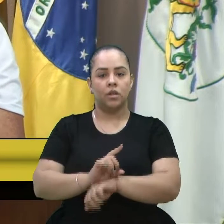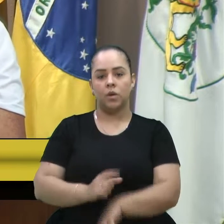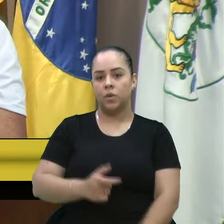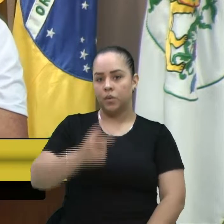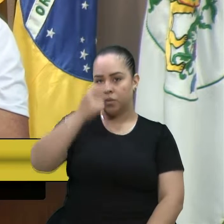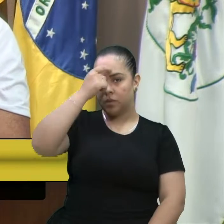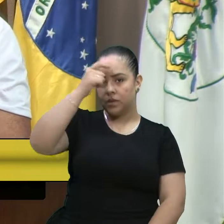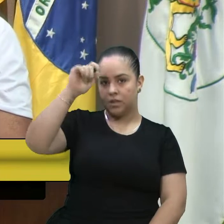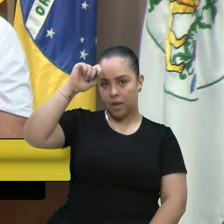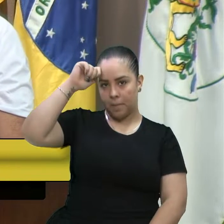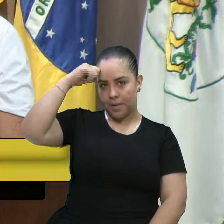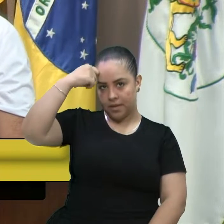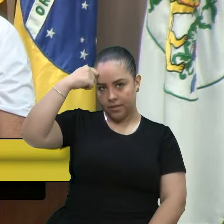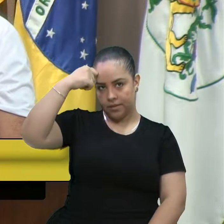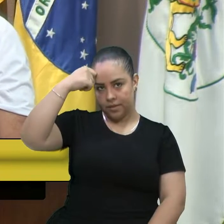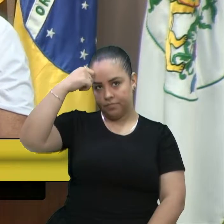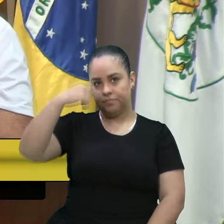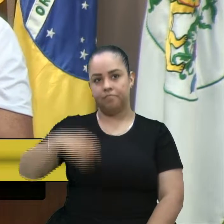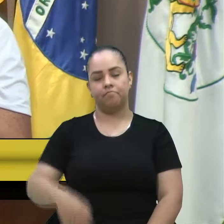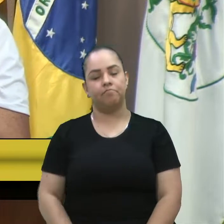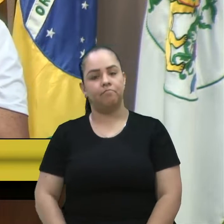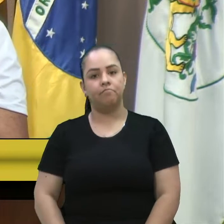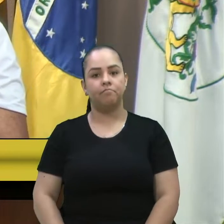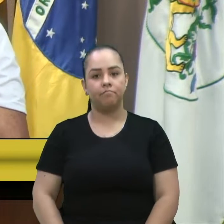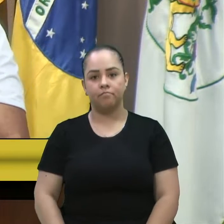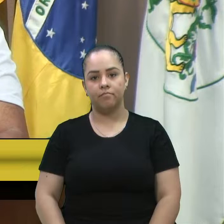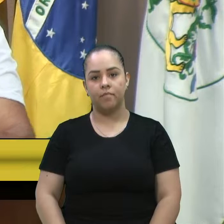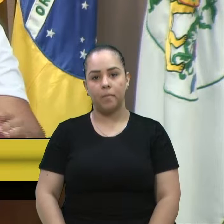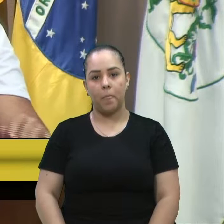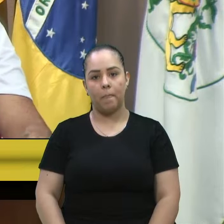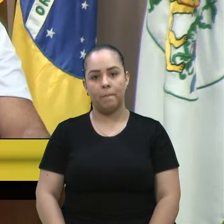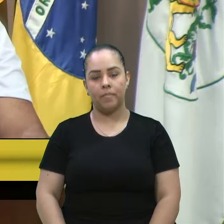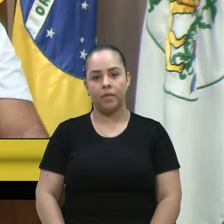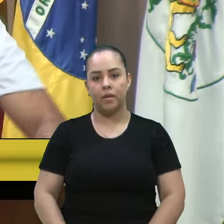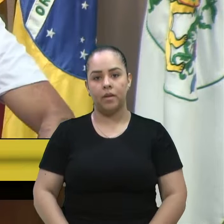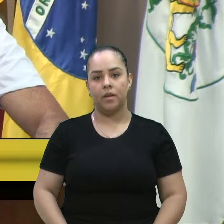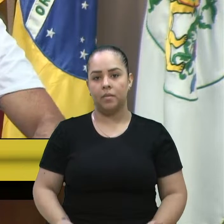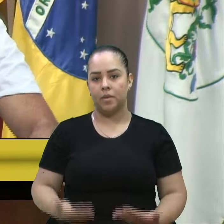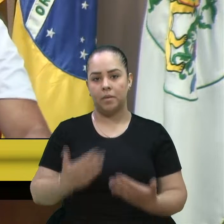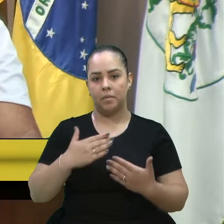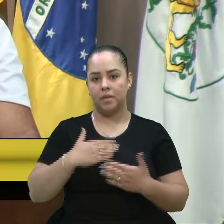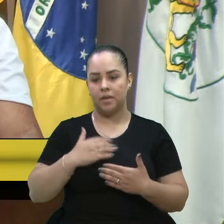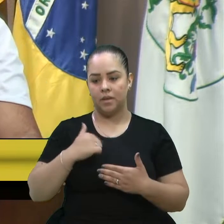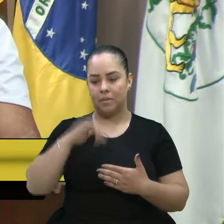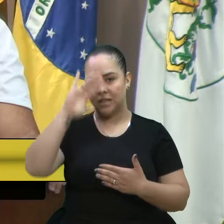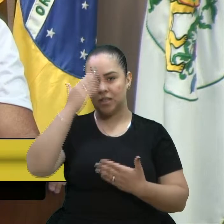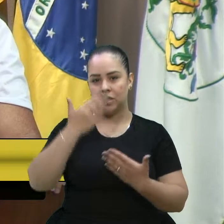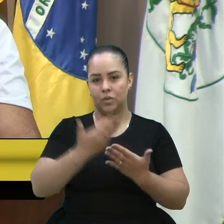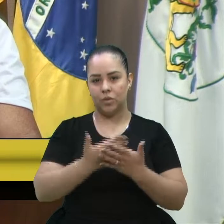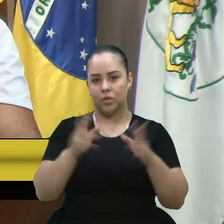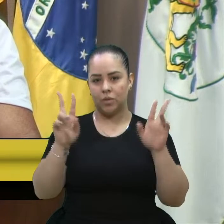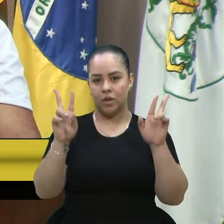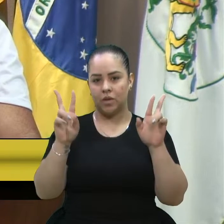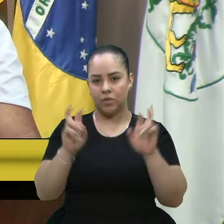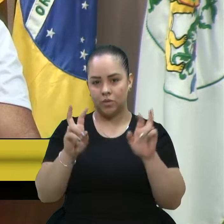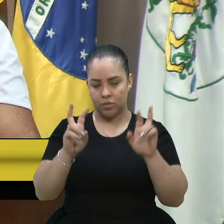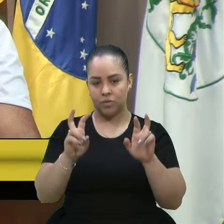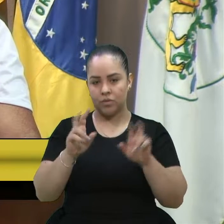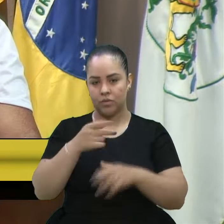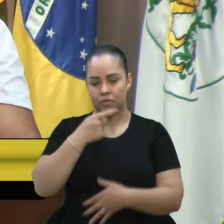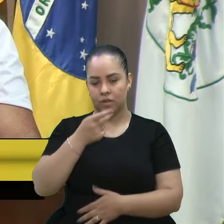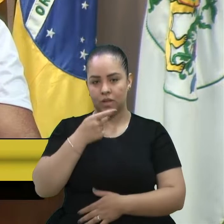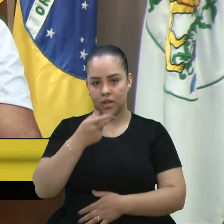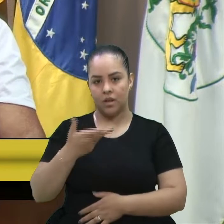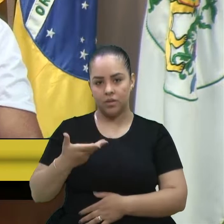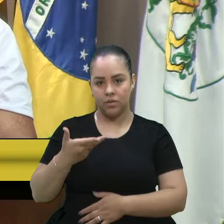Negra. Esse, para mim, eu acho, dos temas, né, abordados pelo nosso mandato